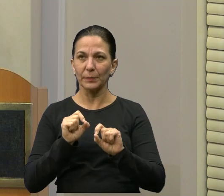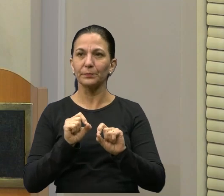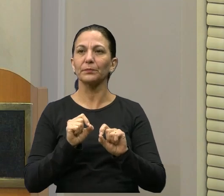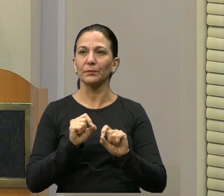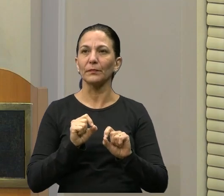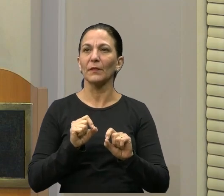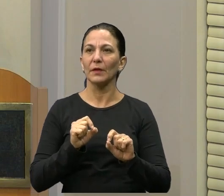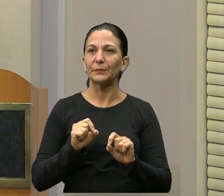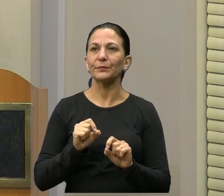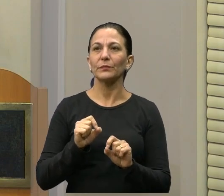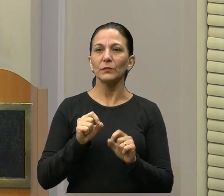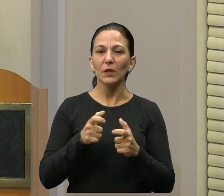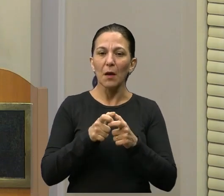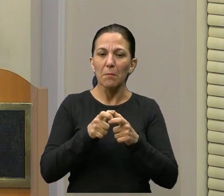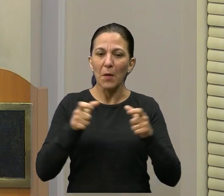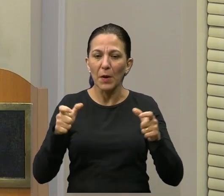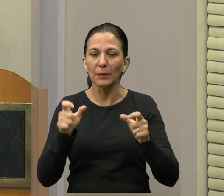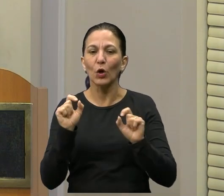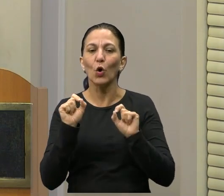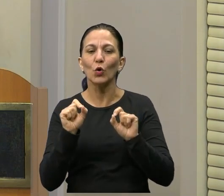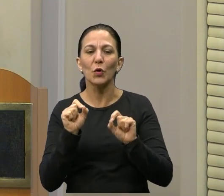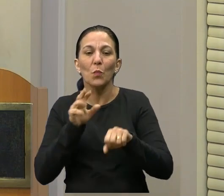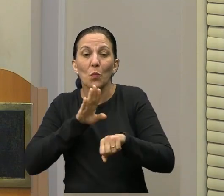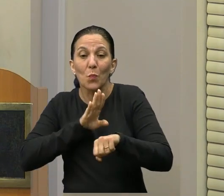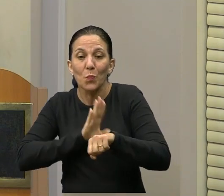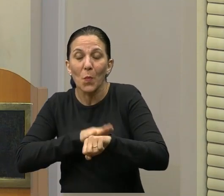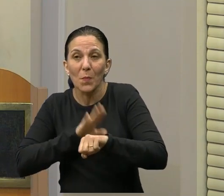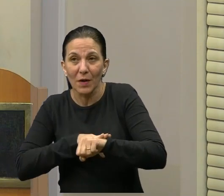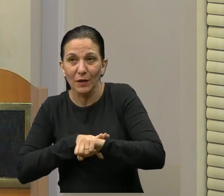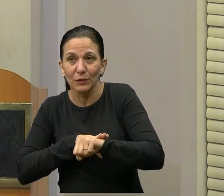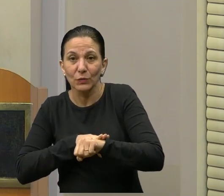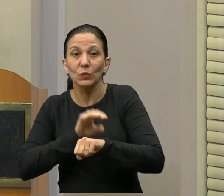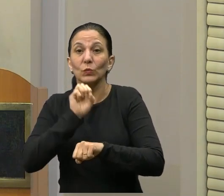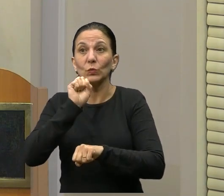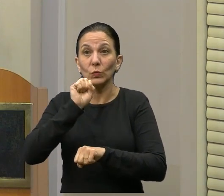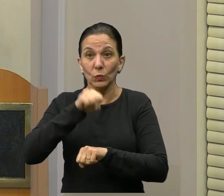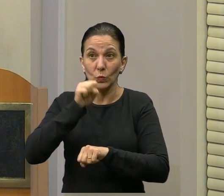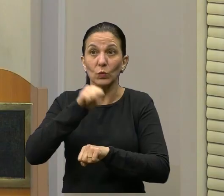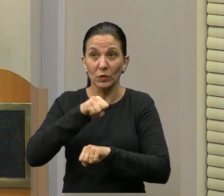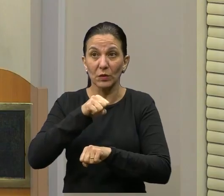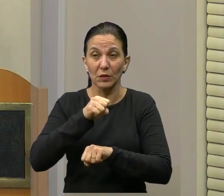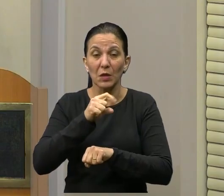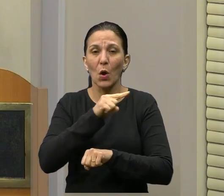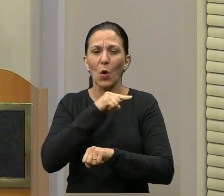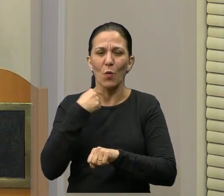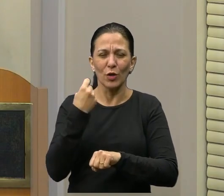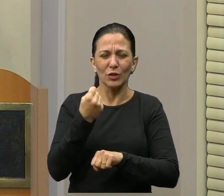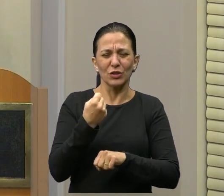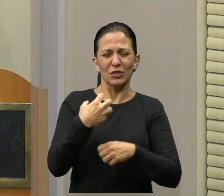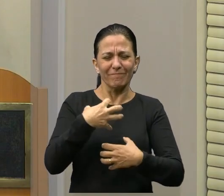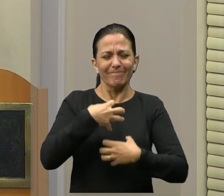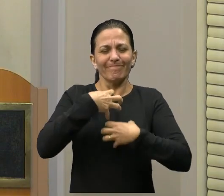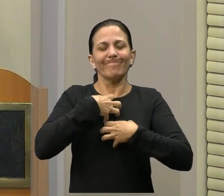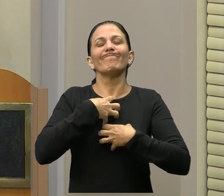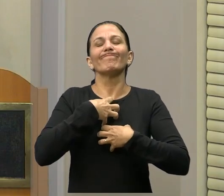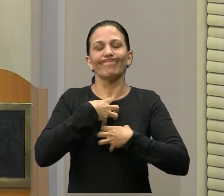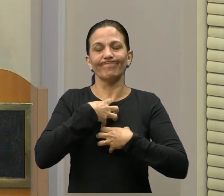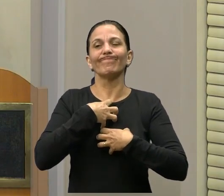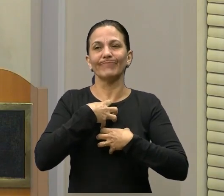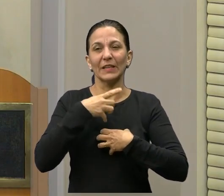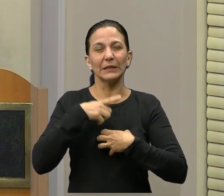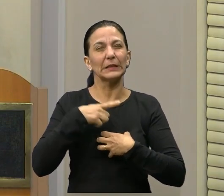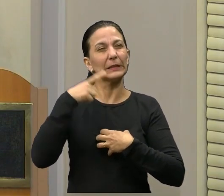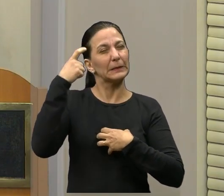preciso. As maiorias são de ocasião, não se esqueçam. E sim, toda morte nos atravessa, toda morte nos